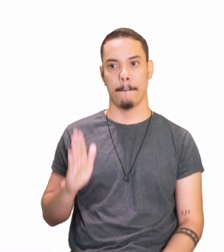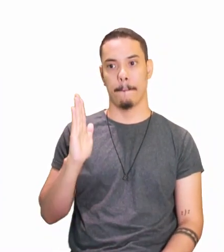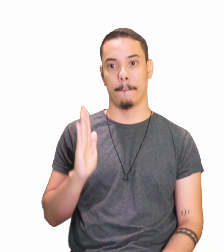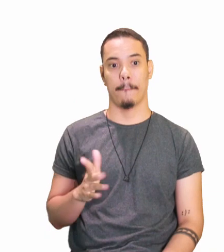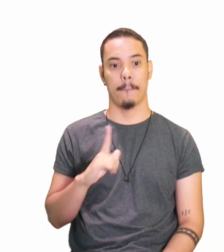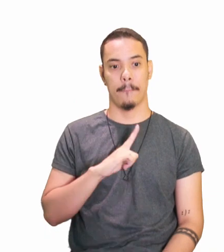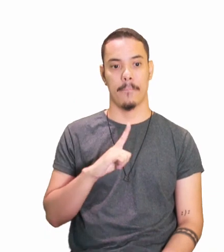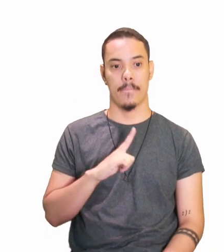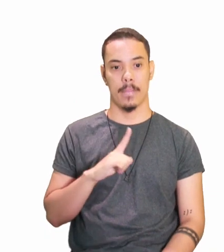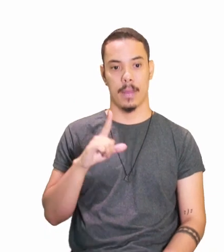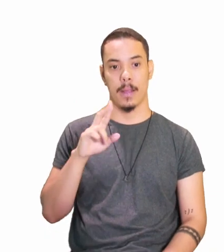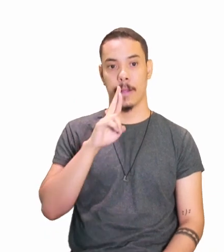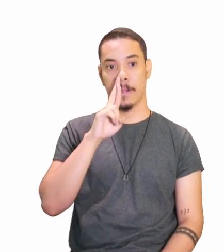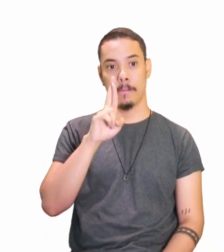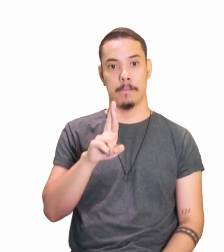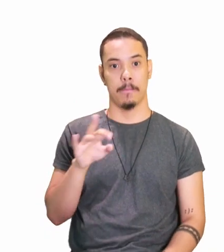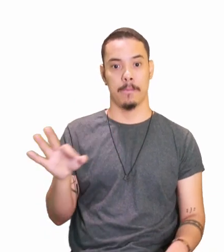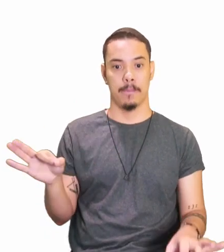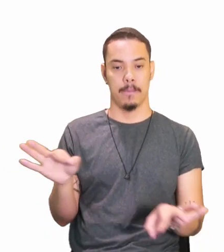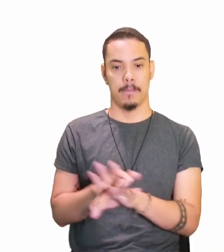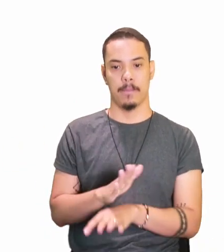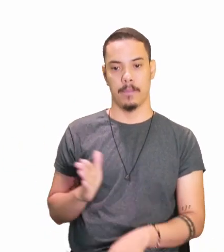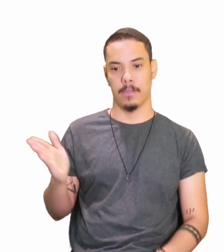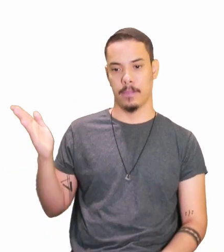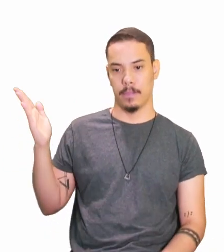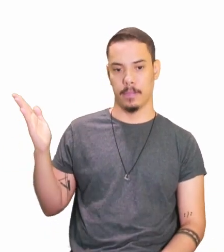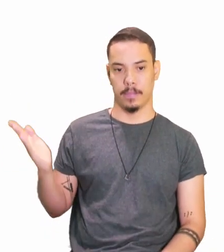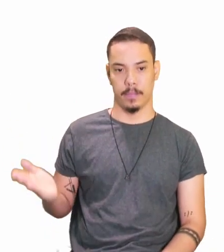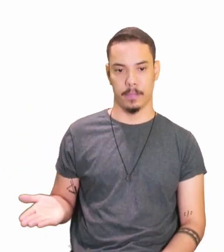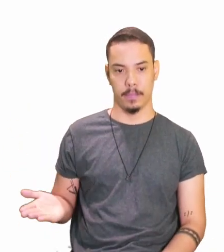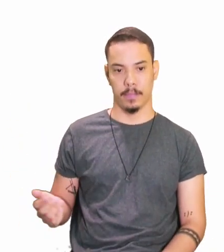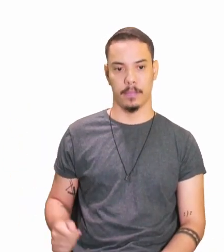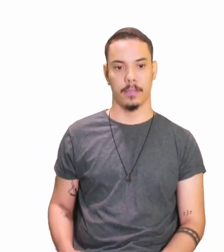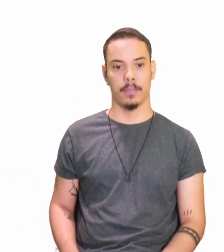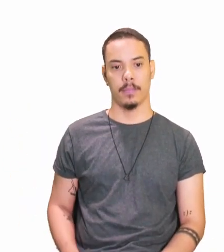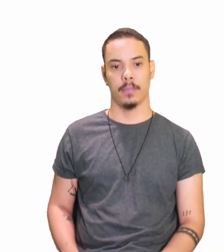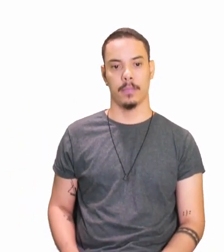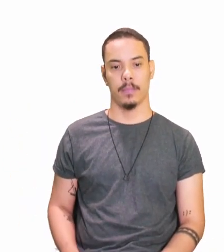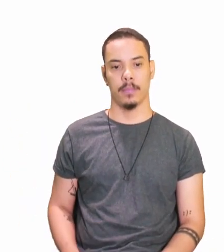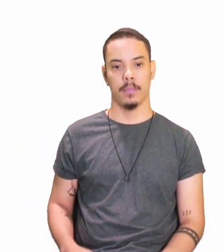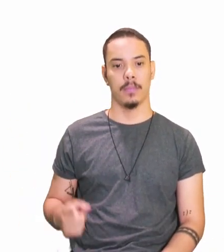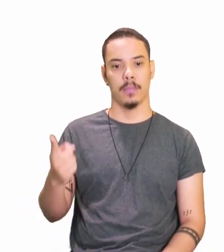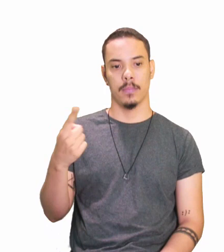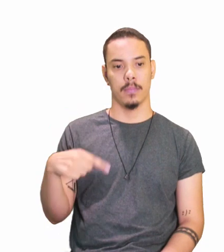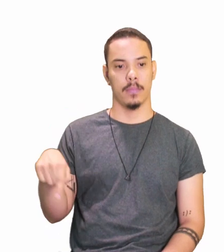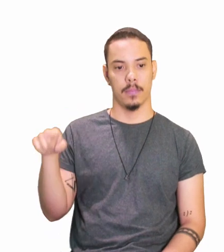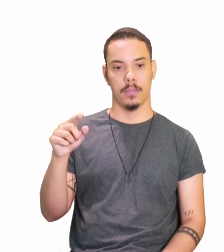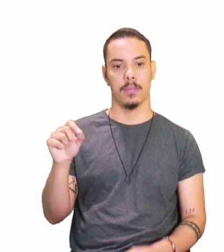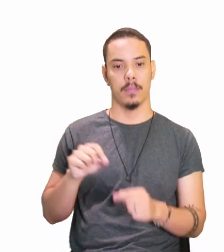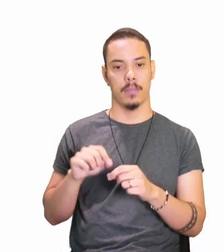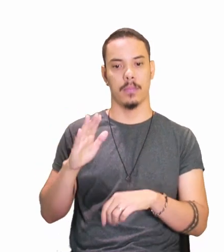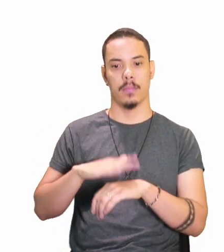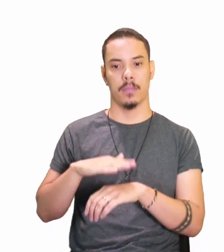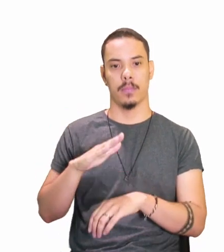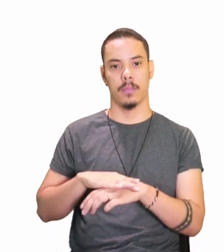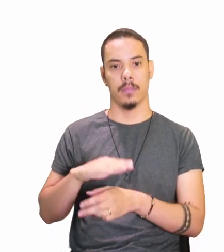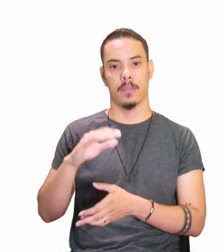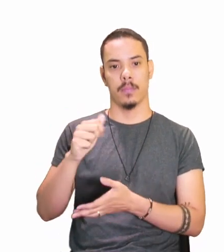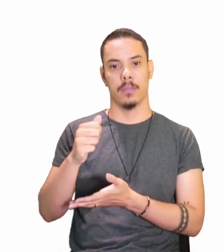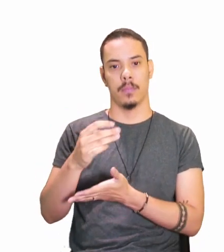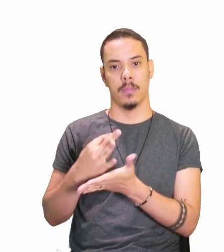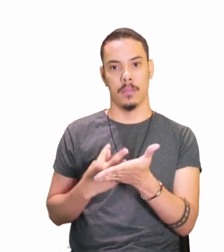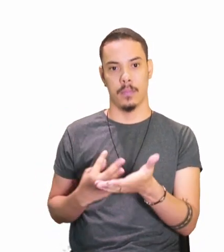com gabarito. Já veio direto, ó. Elas mesmas providenciaram os atestados, que